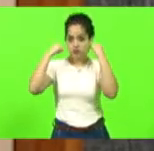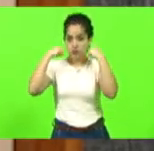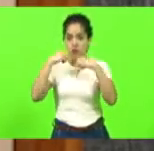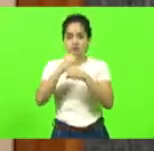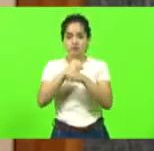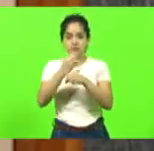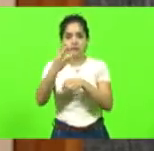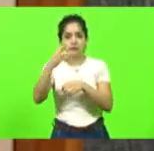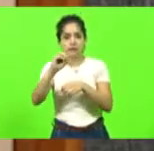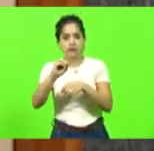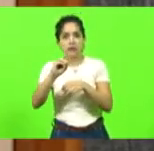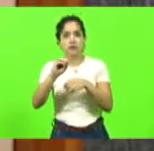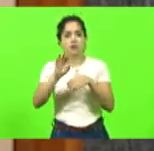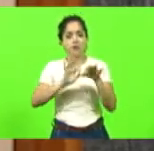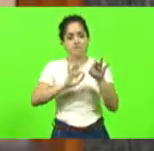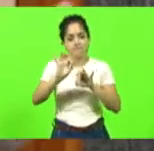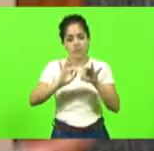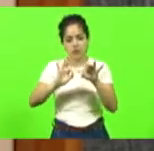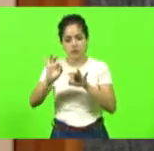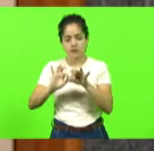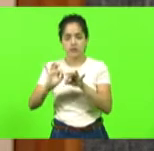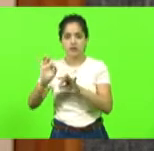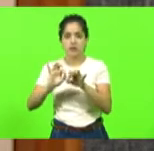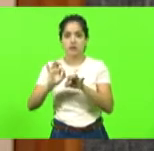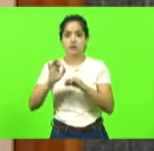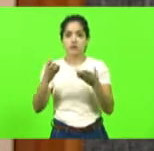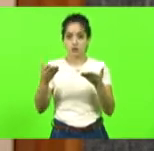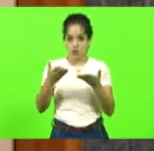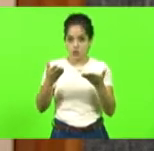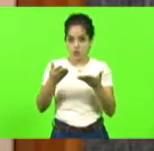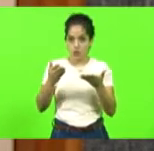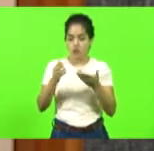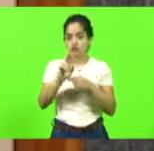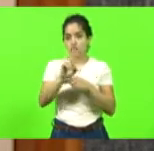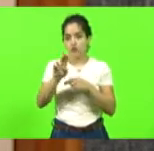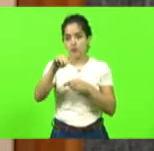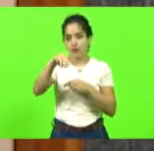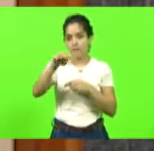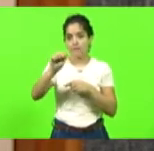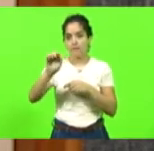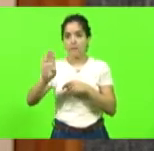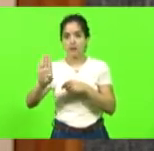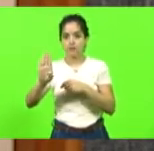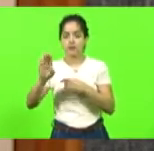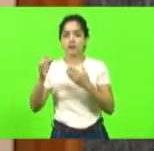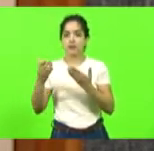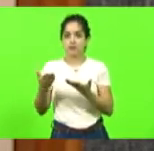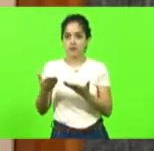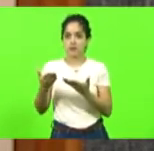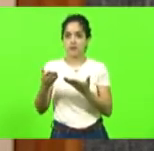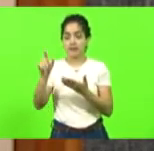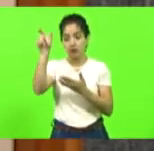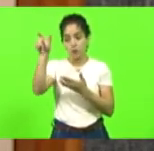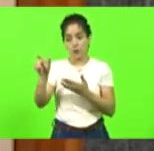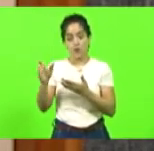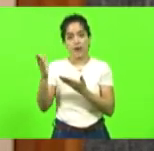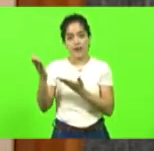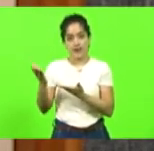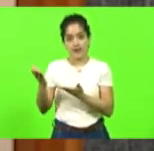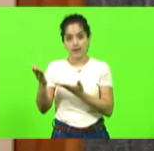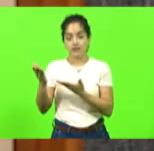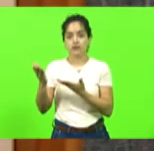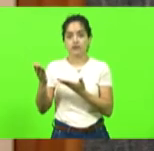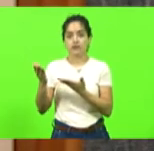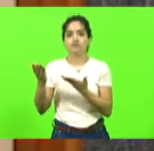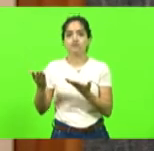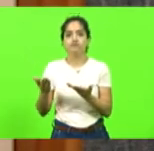do processo de organização que hoje é o MAB. Então, essa pessoa, que é o que